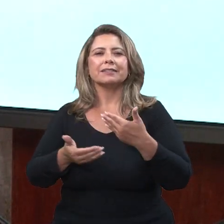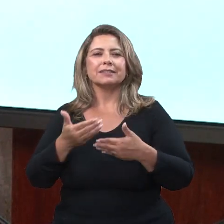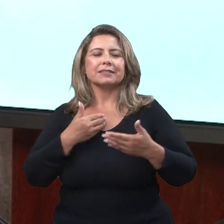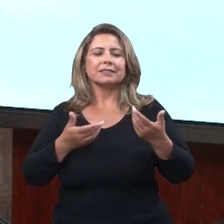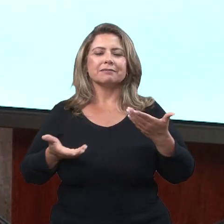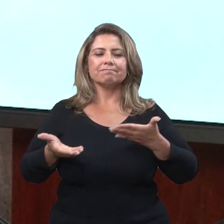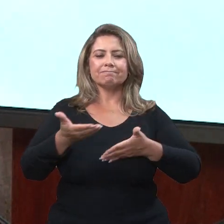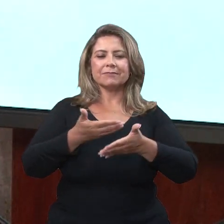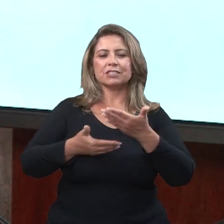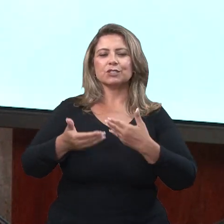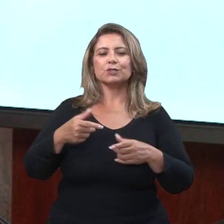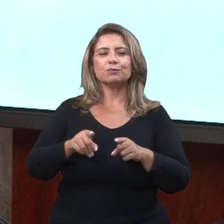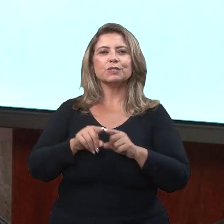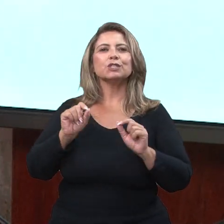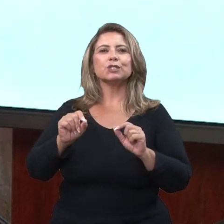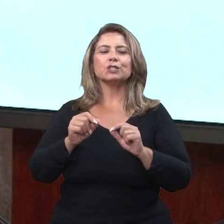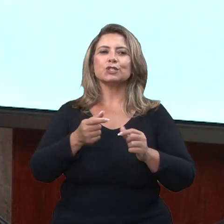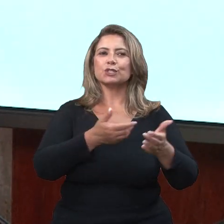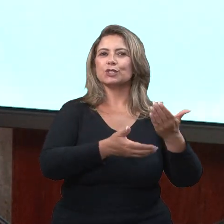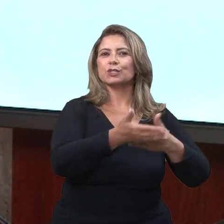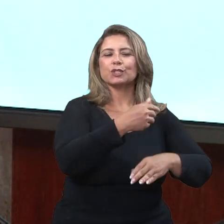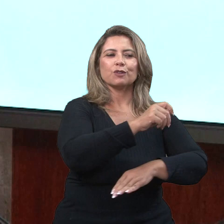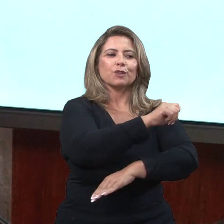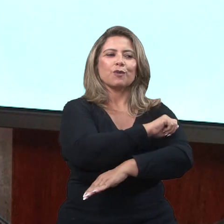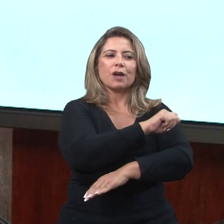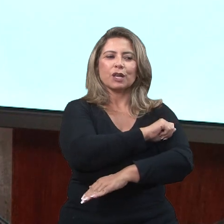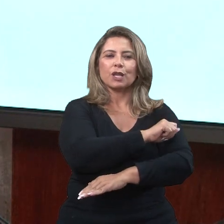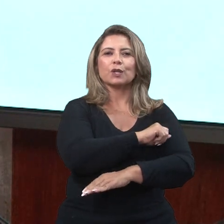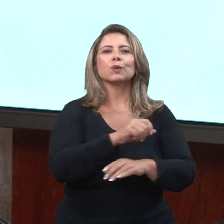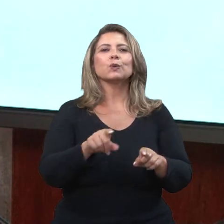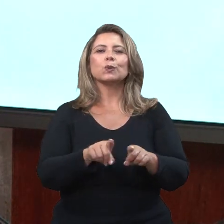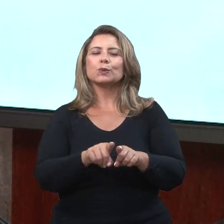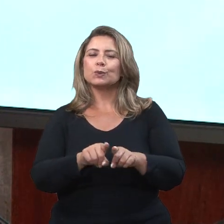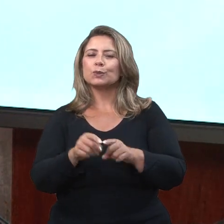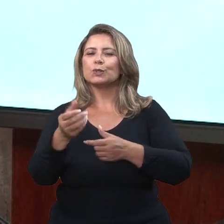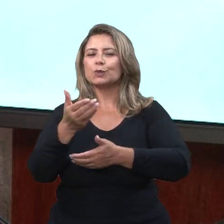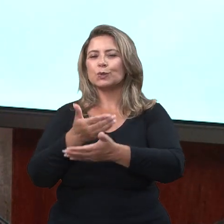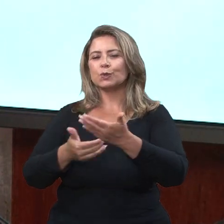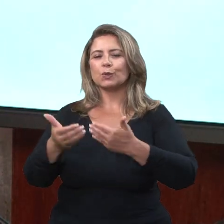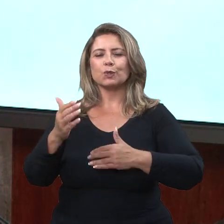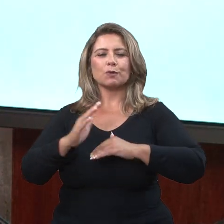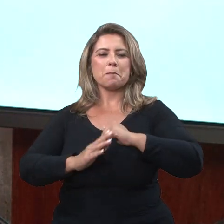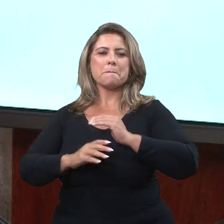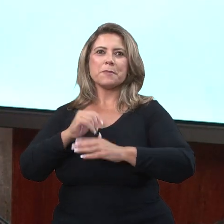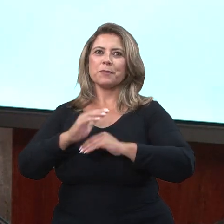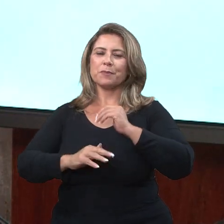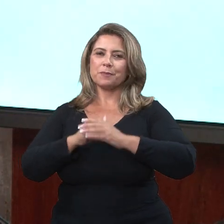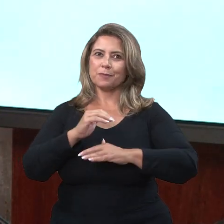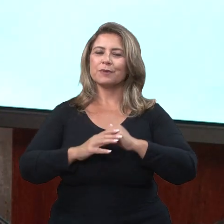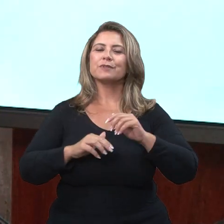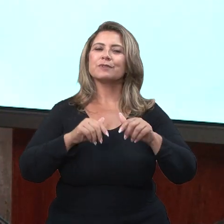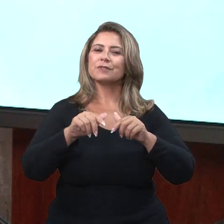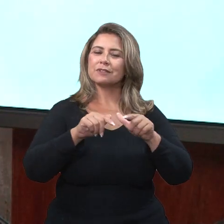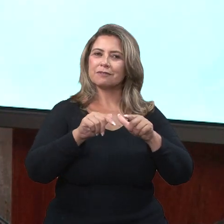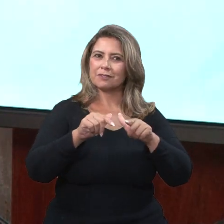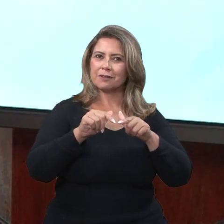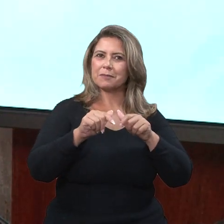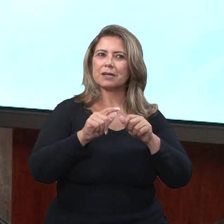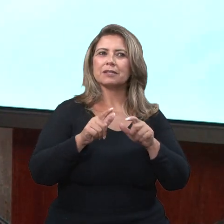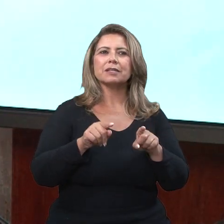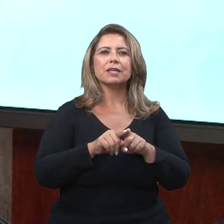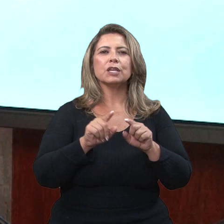interpessoais entre nossos estudantes e nossos profissionais de todas as espécies. Tem aquela questão